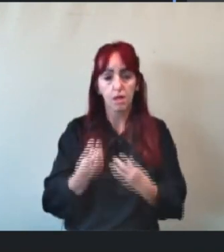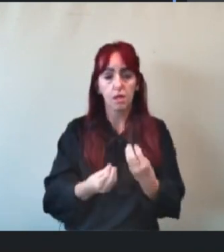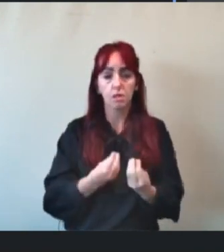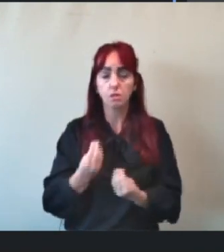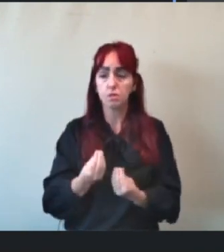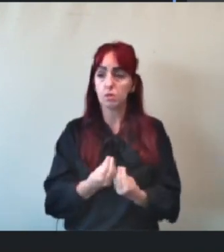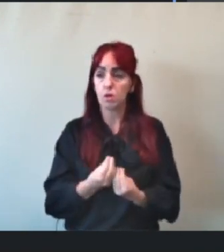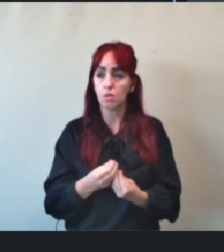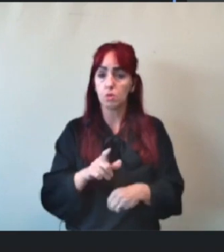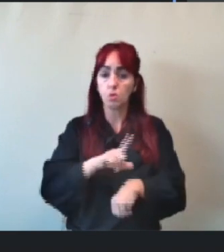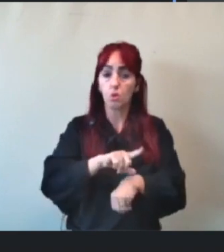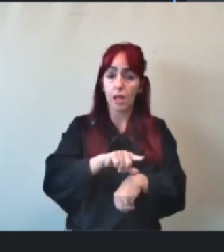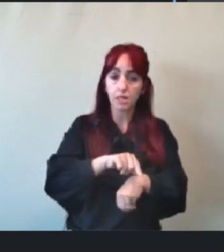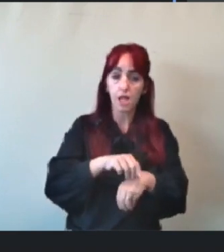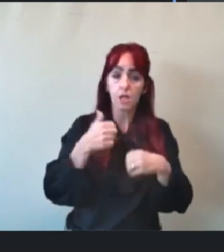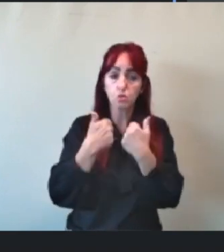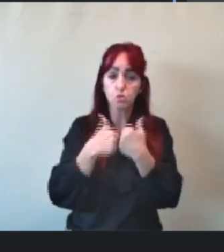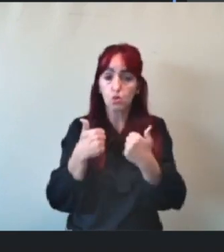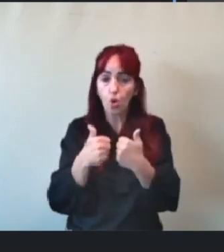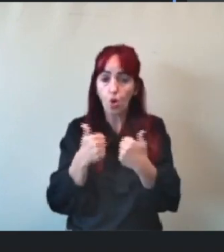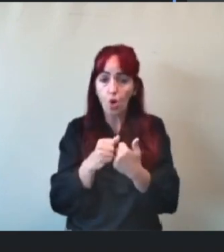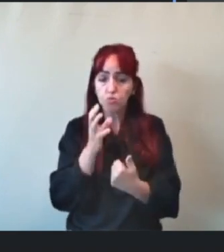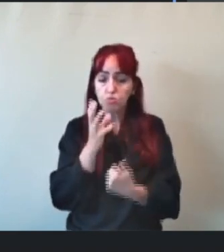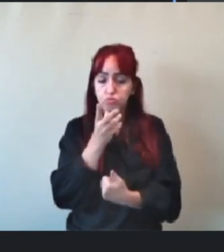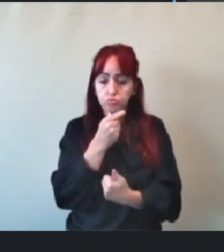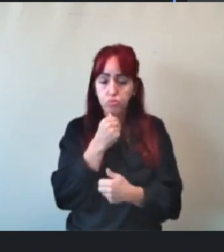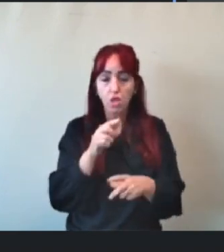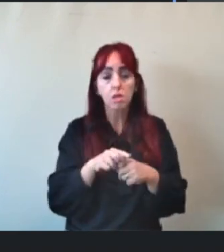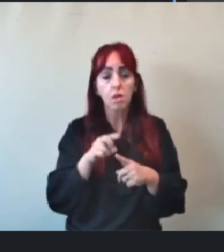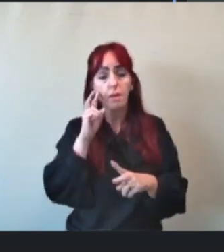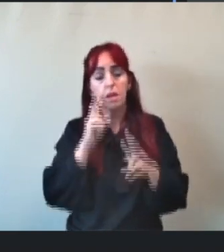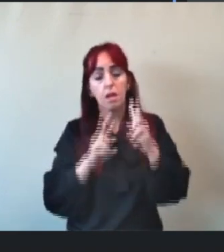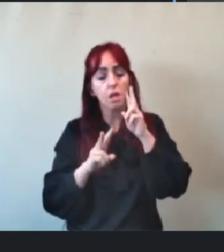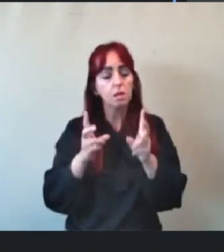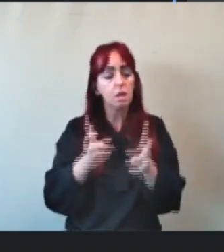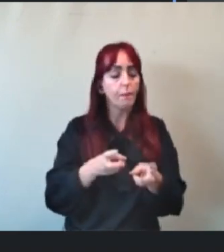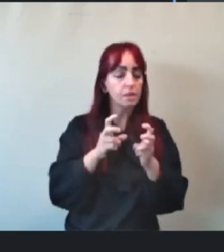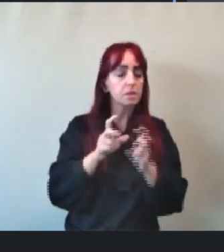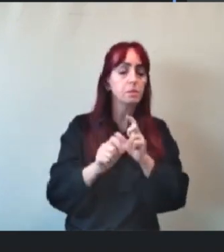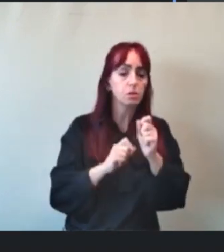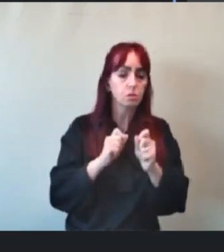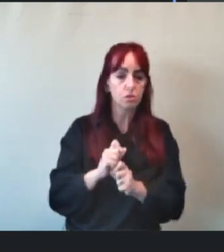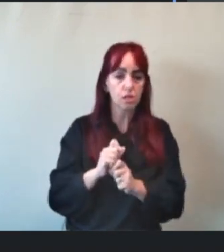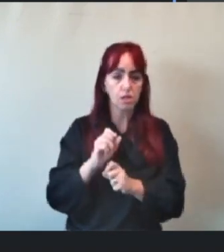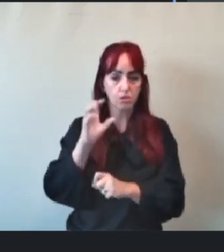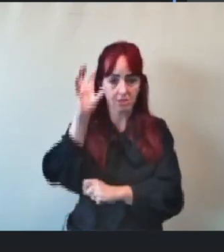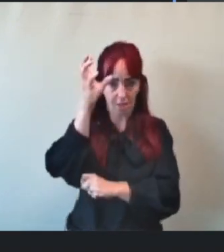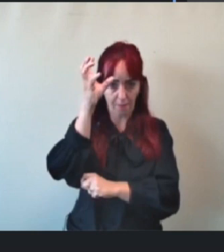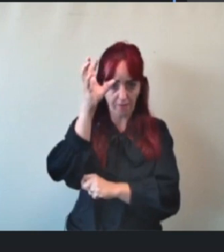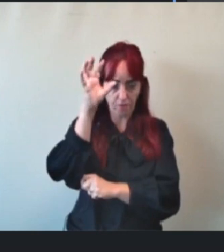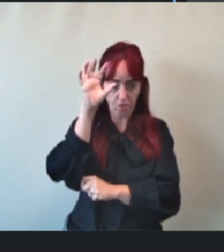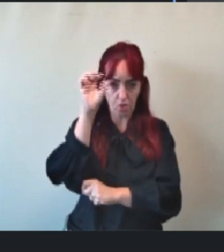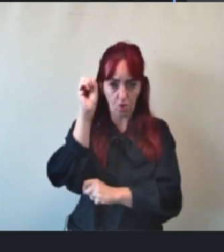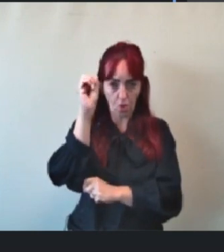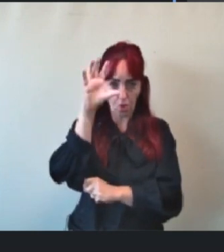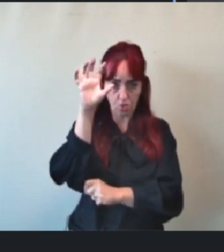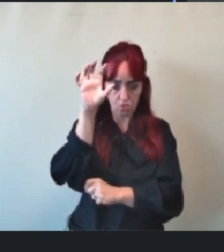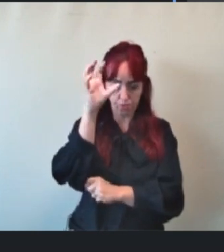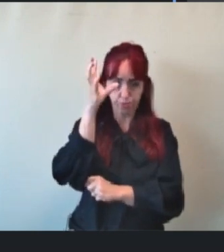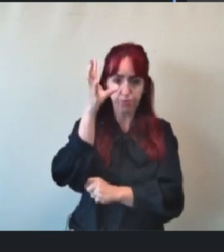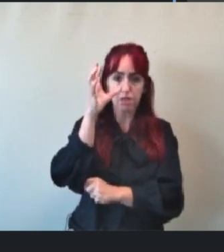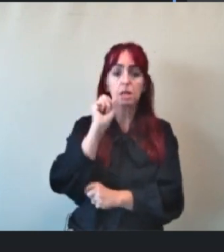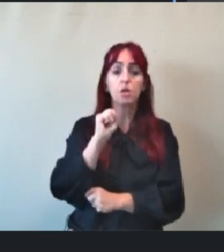durante as viagens dos ônibus. E nisso identificou-se que os semáforos eles proporcionavam